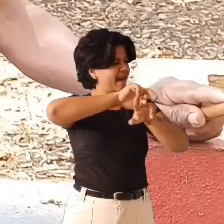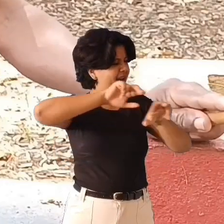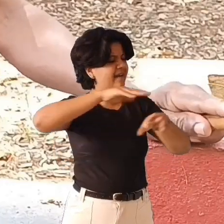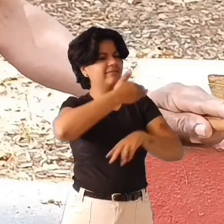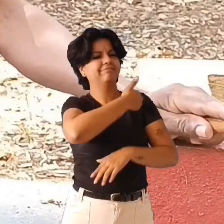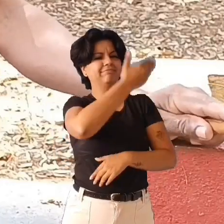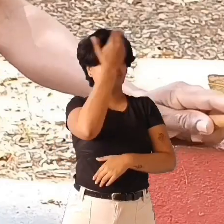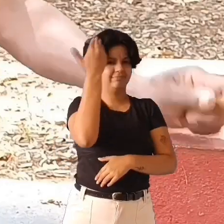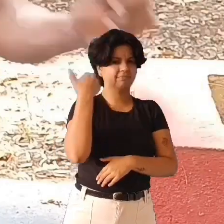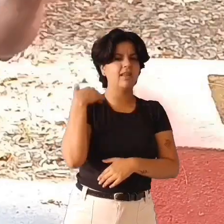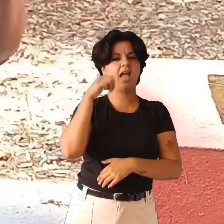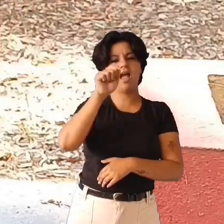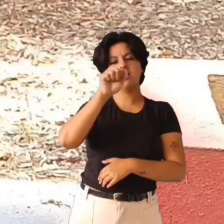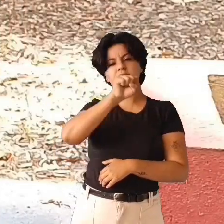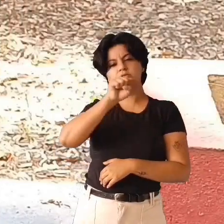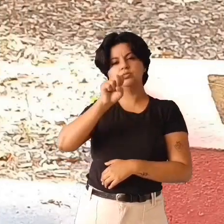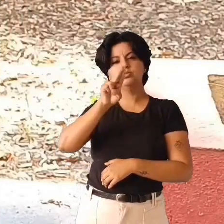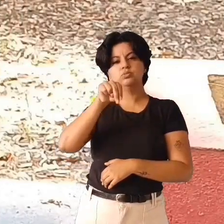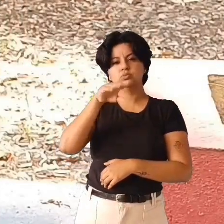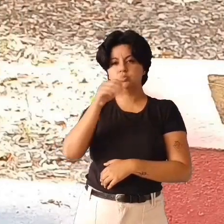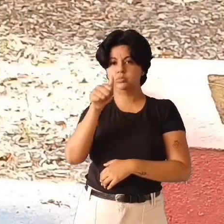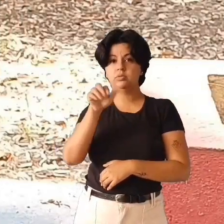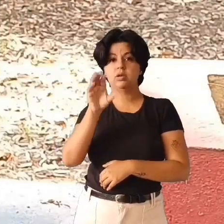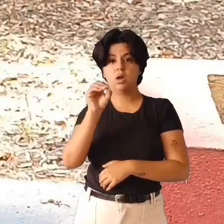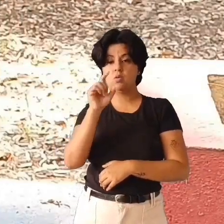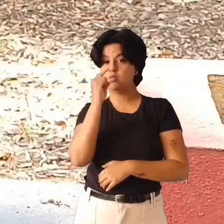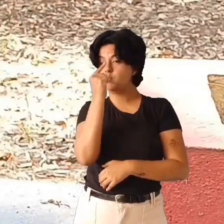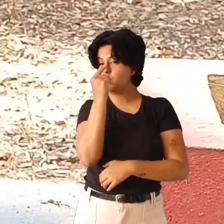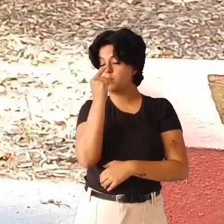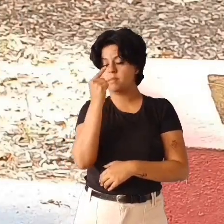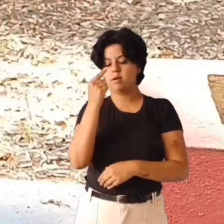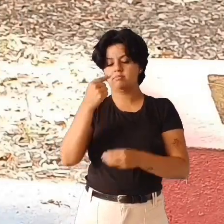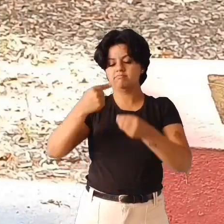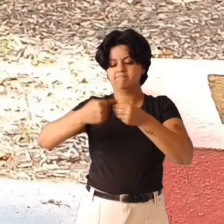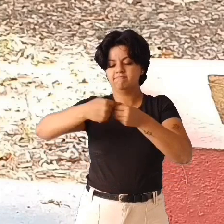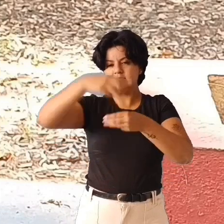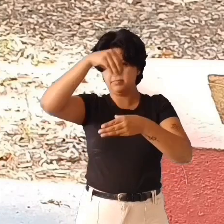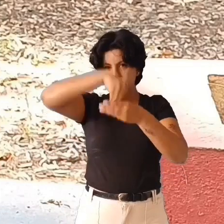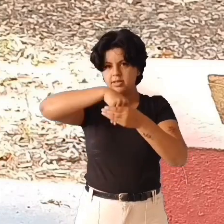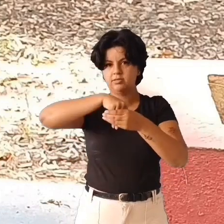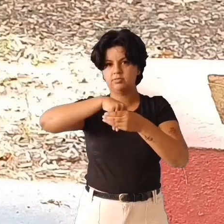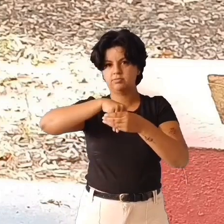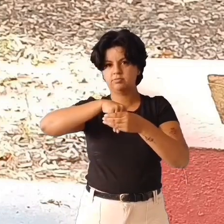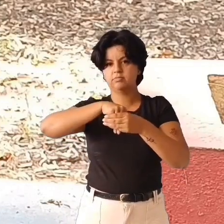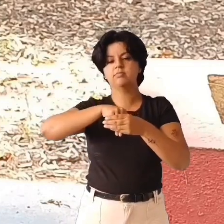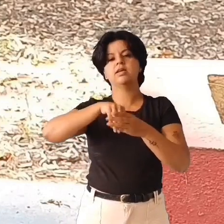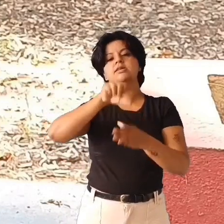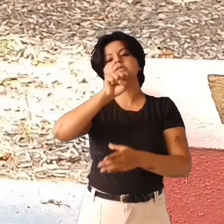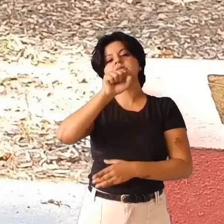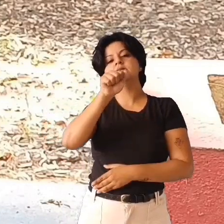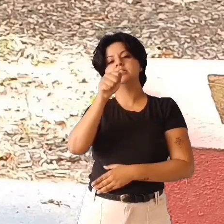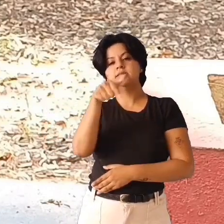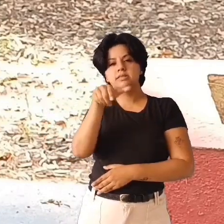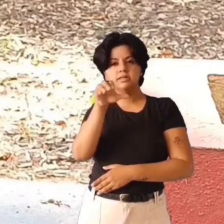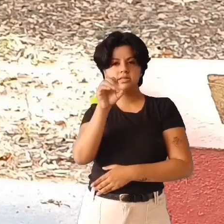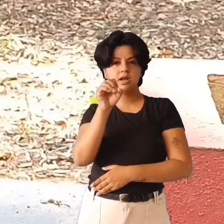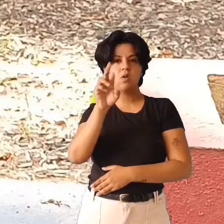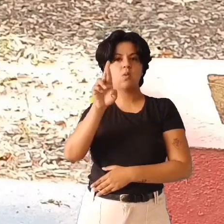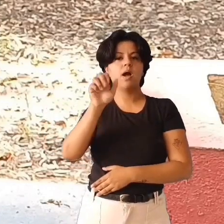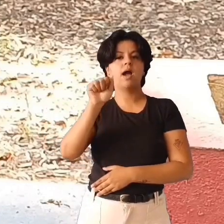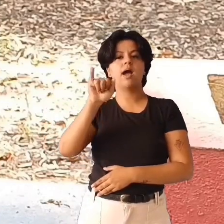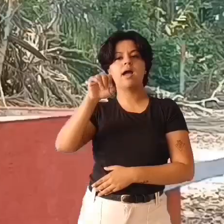igrejas na Serra da Assunção. Nós temos uma igreja no município, que ela é São Raimundo. Mas todas as